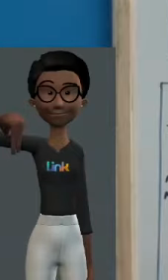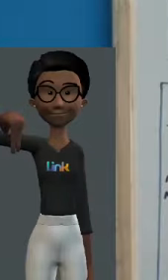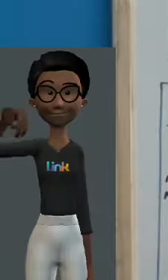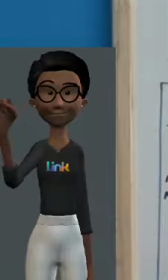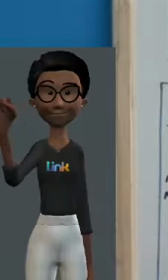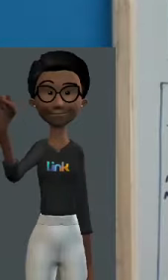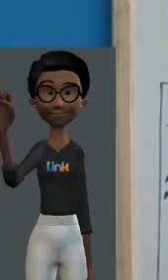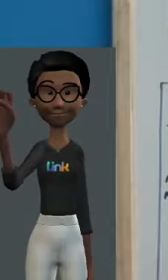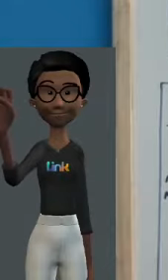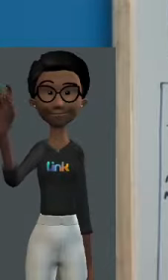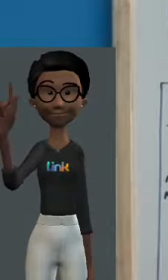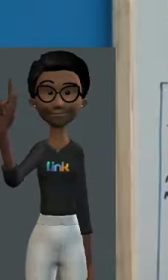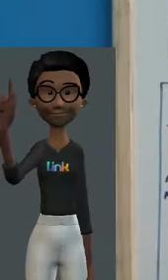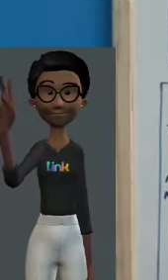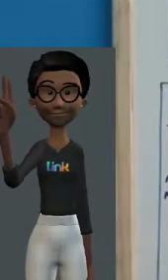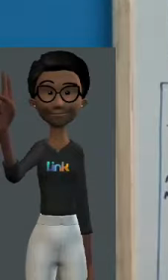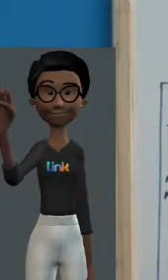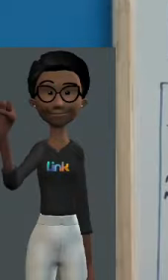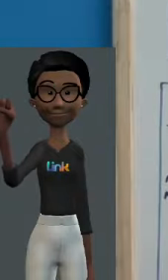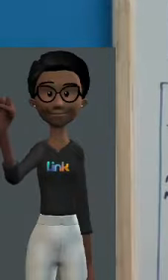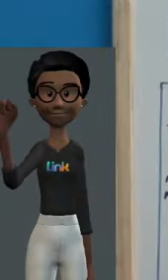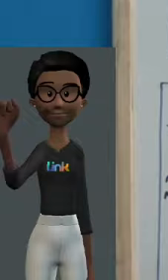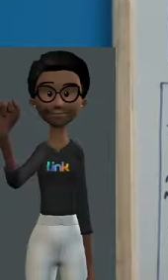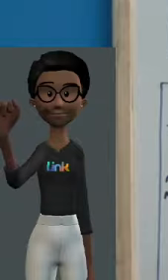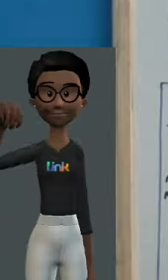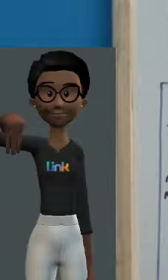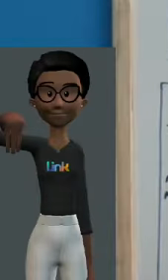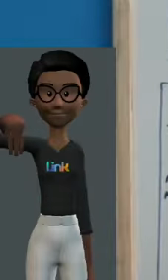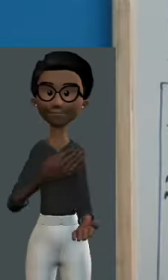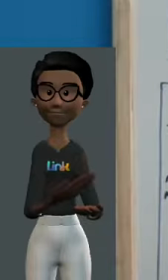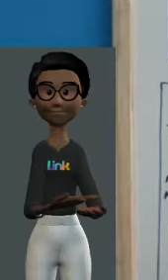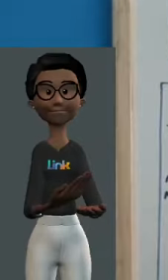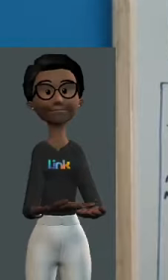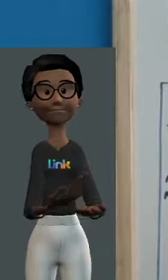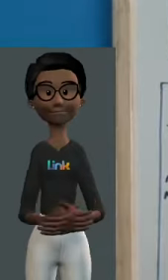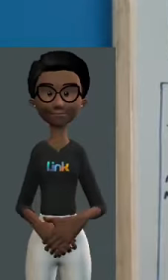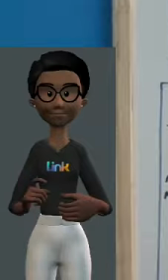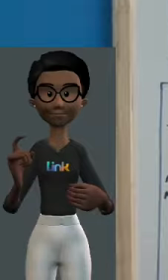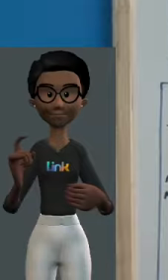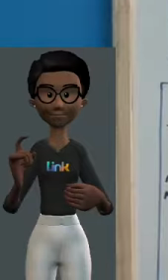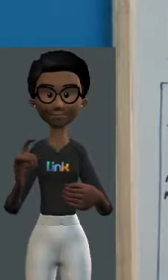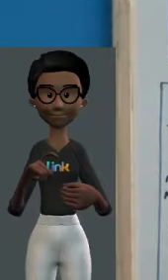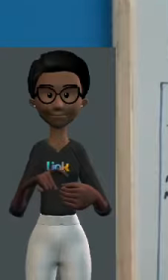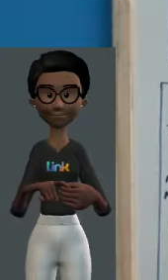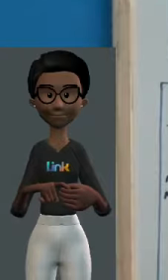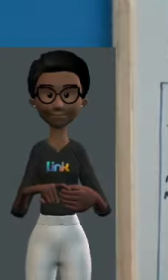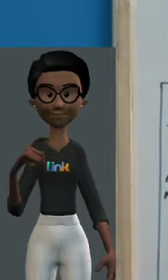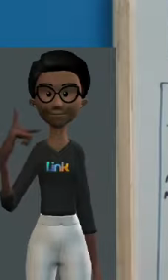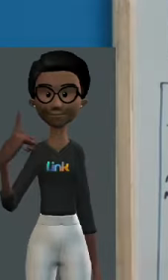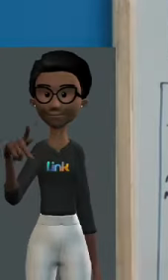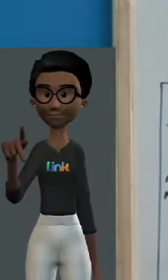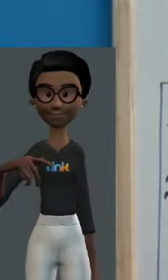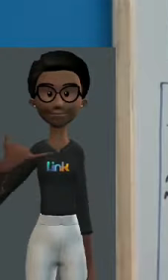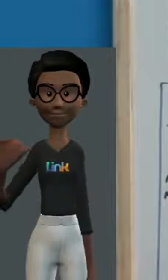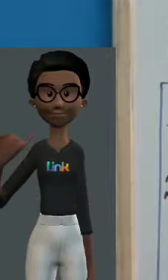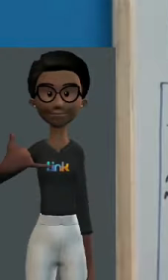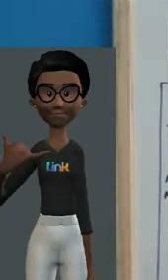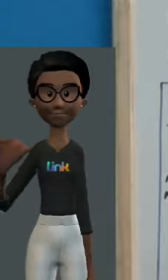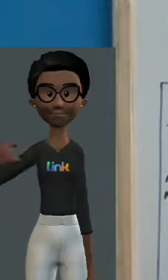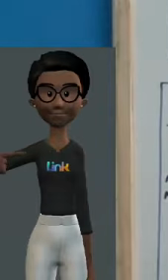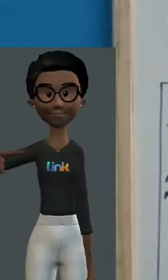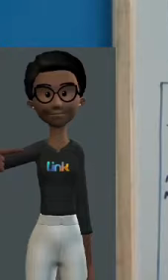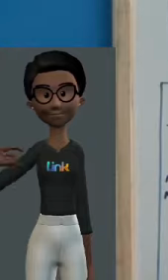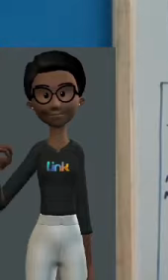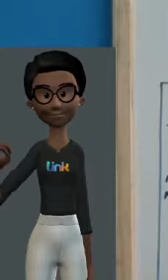não deixou nada escrito. Isso porque os seus ensinamentos se davam na base da fala, do diálogo, e também